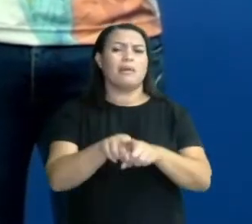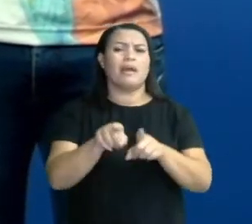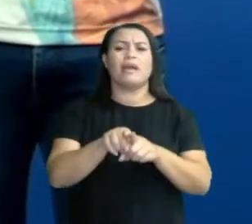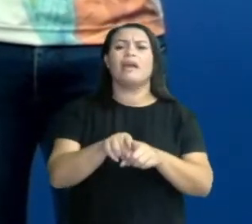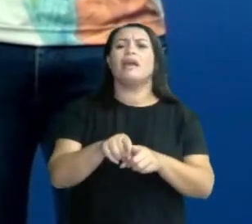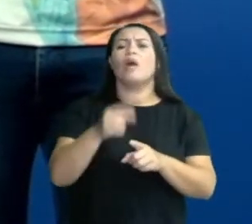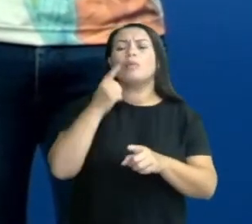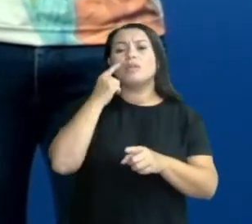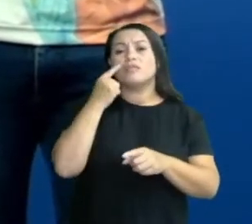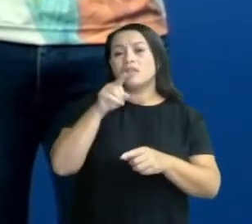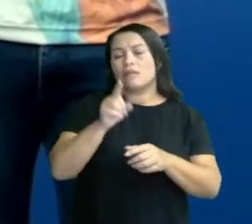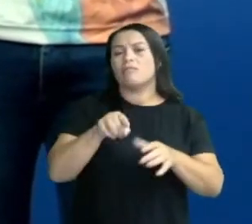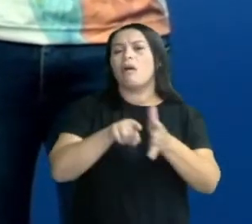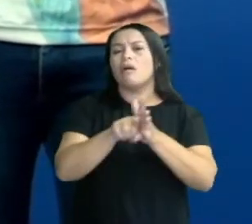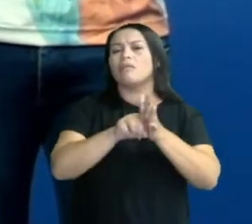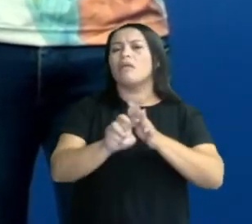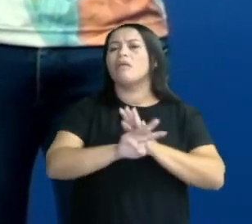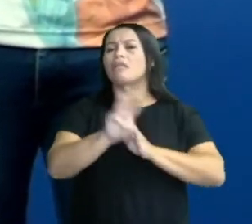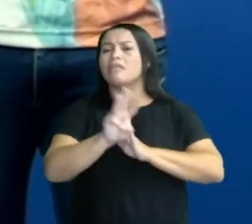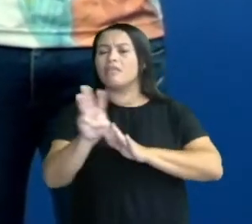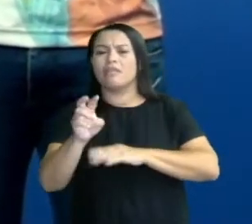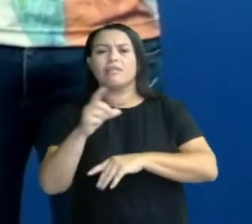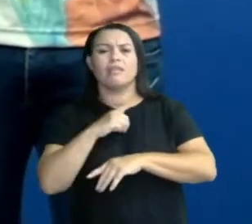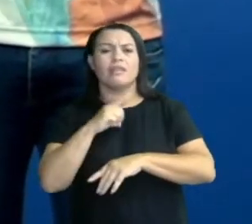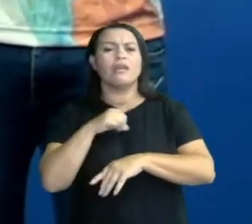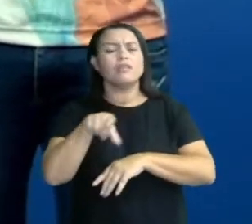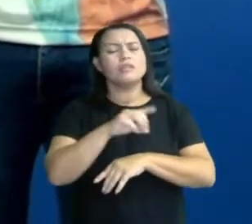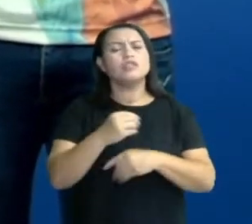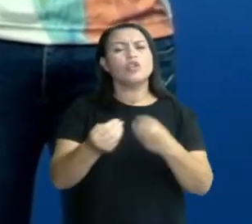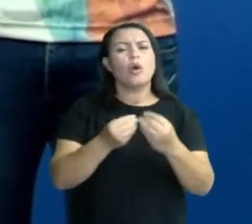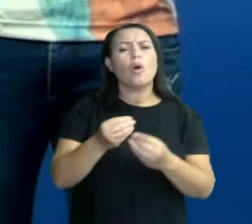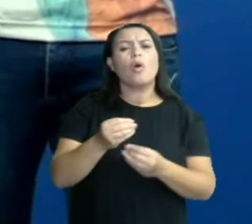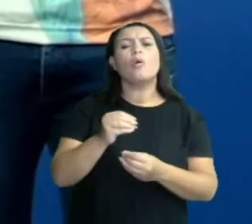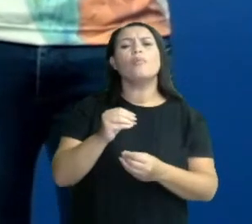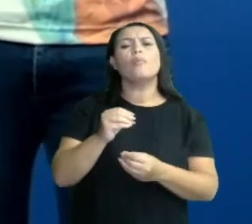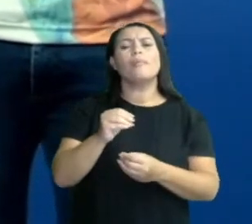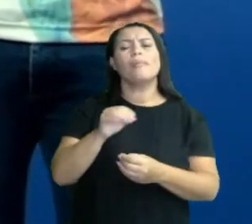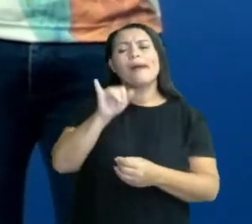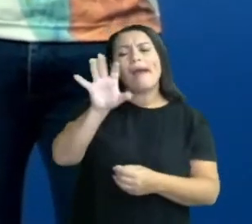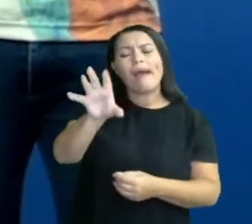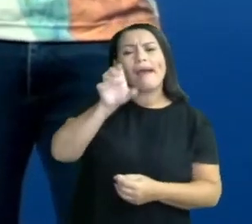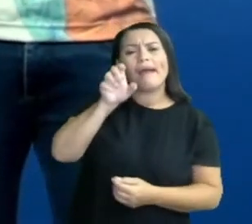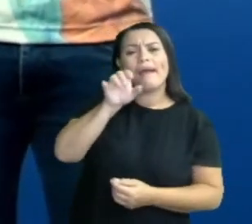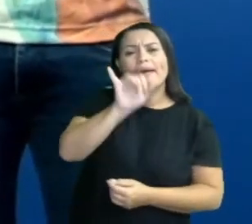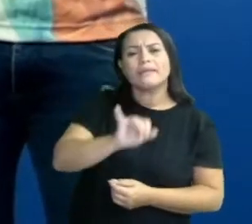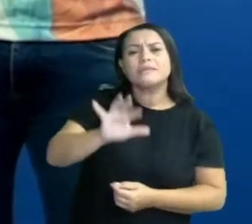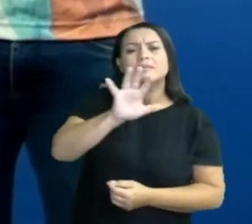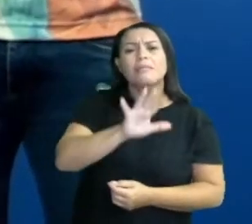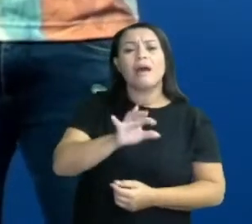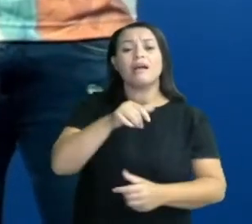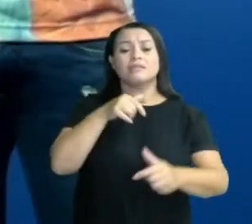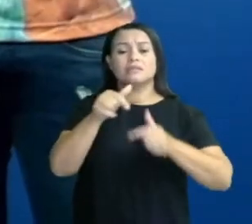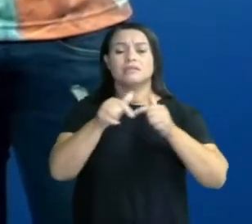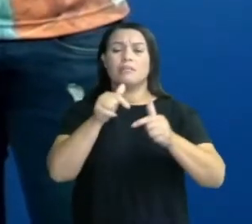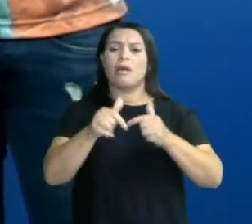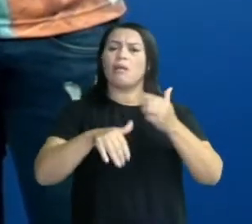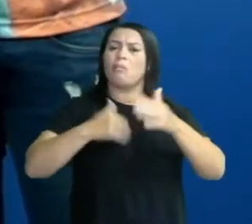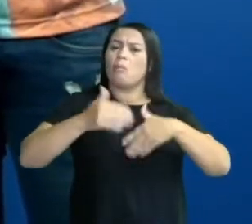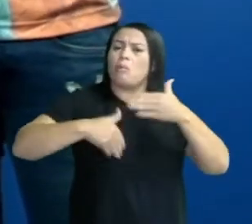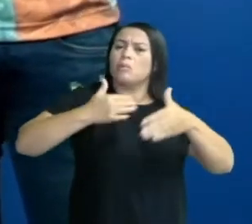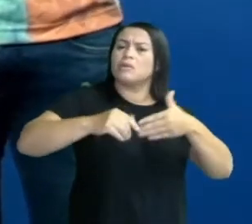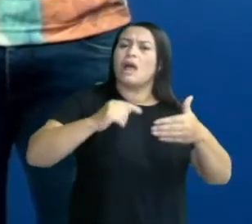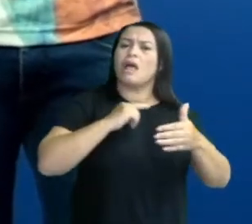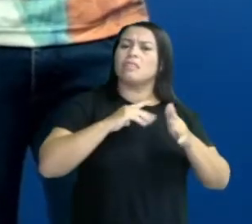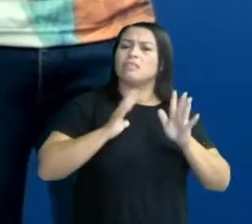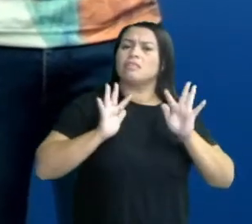para você também fazer uso, inclusive às vezes de graça, onde você vai pegar essas imagens, poder trabalhar com ela, processar até gerar um